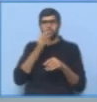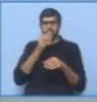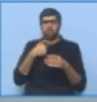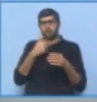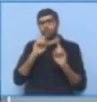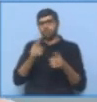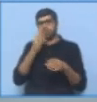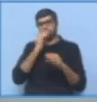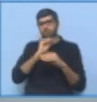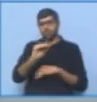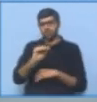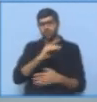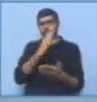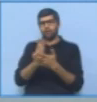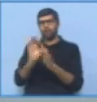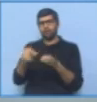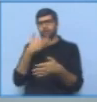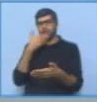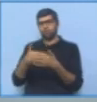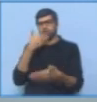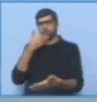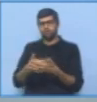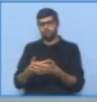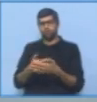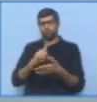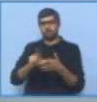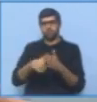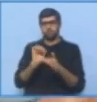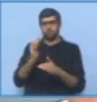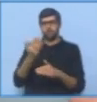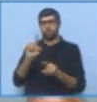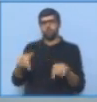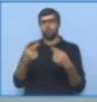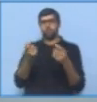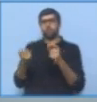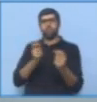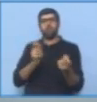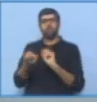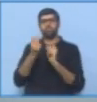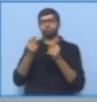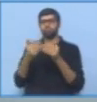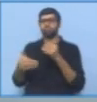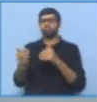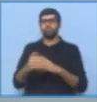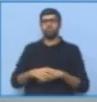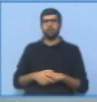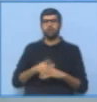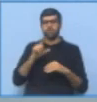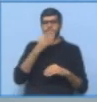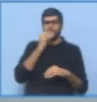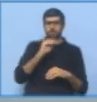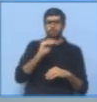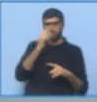silêncio, até ao fim da sopa, do primeiro prato, e depois abre então ao diálogo. Mas há um percurso também do silêncio